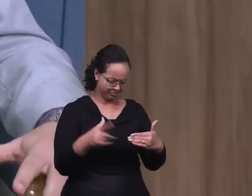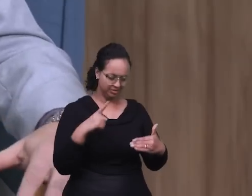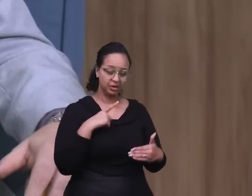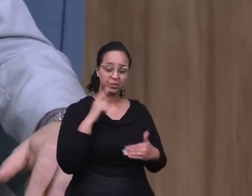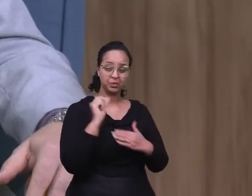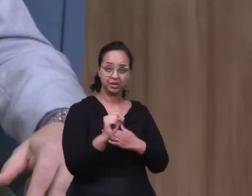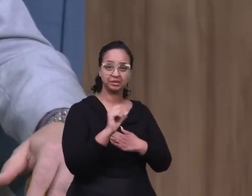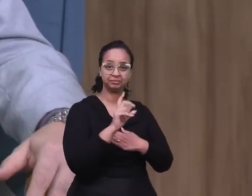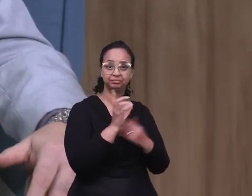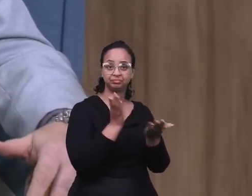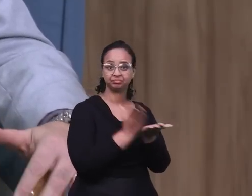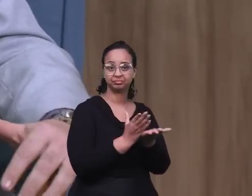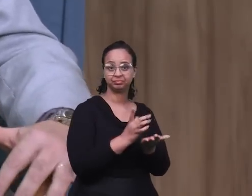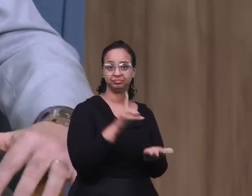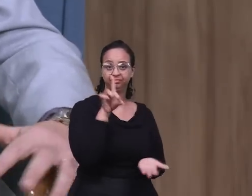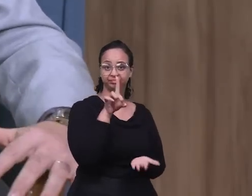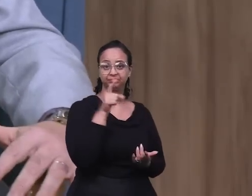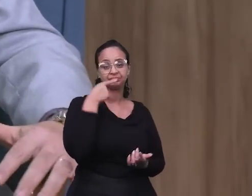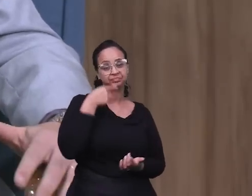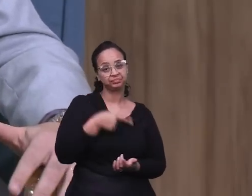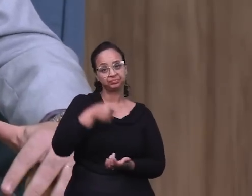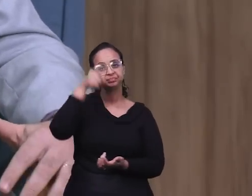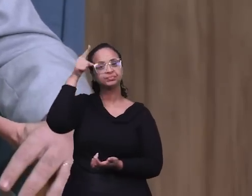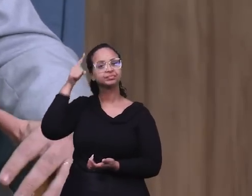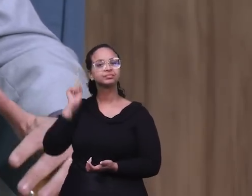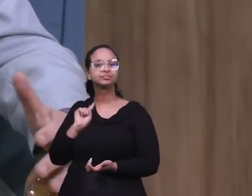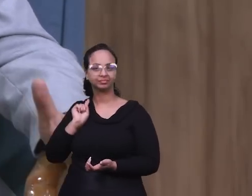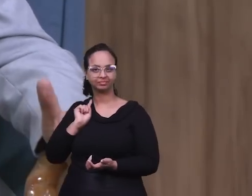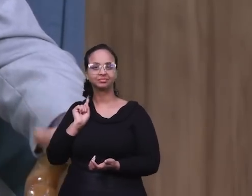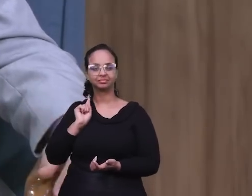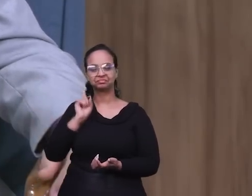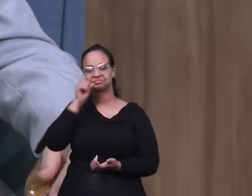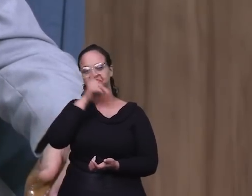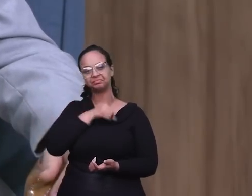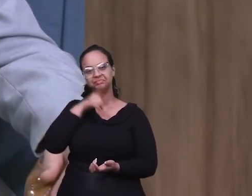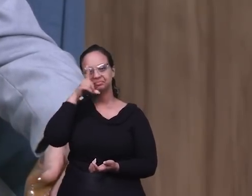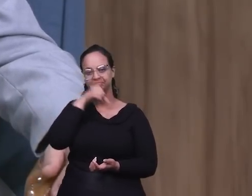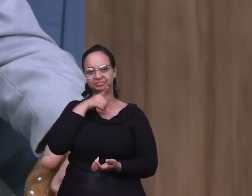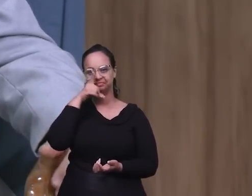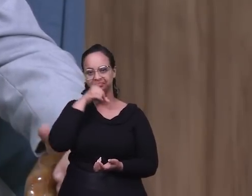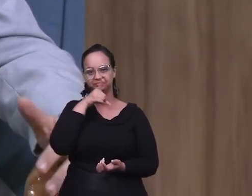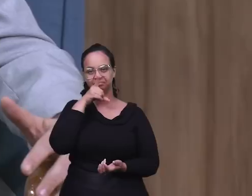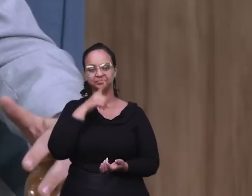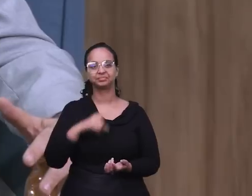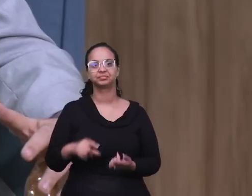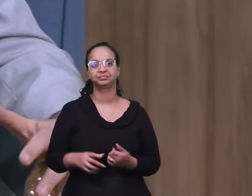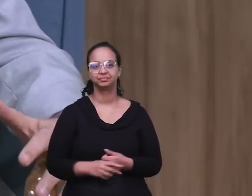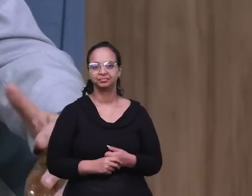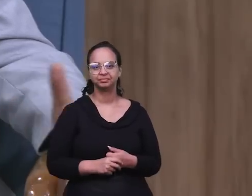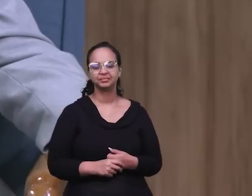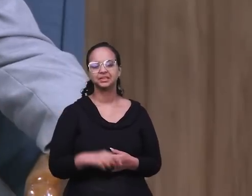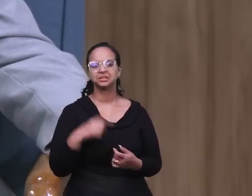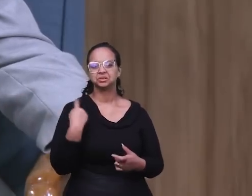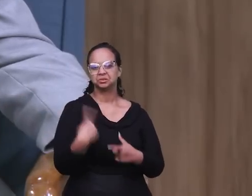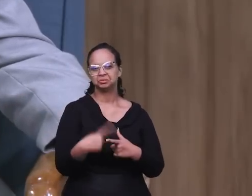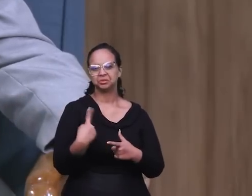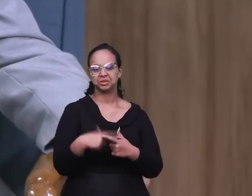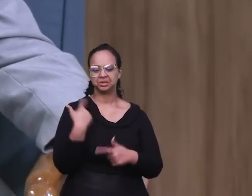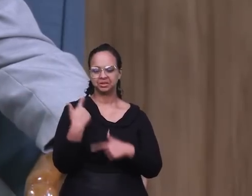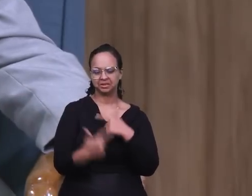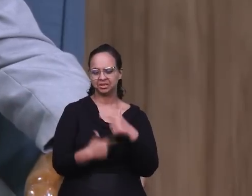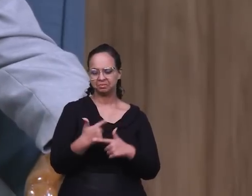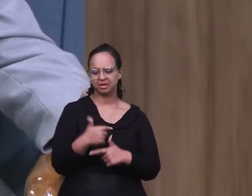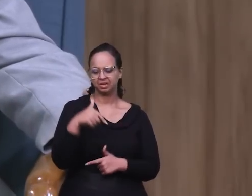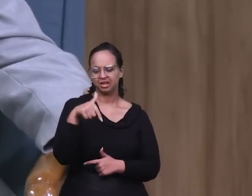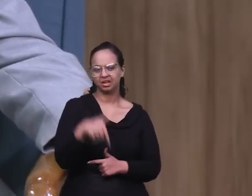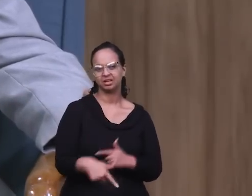vinculado à Escola Bíblica Dominical do último final de semana, né, do último domingo. Esse é um trabalho que tem sido feito